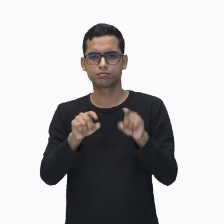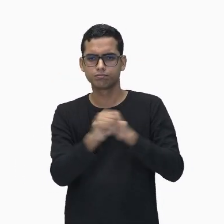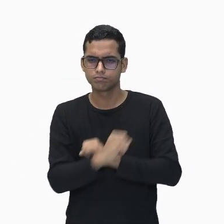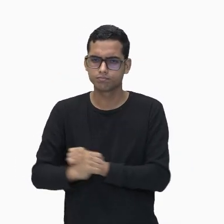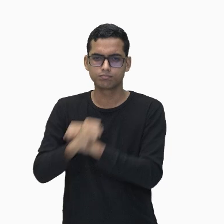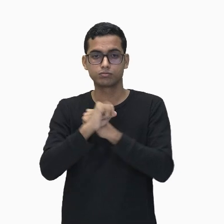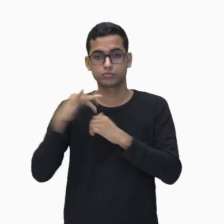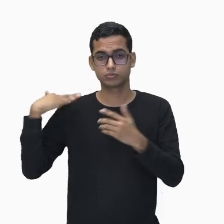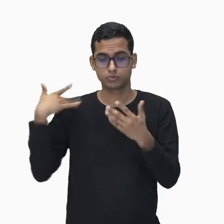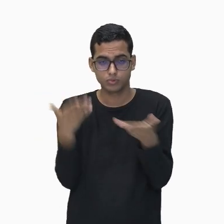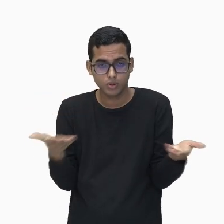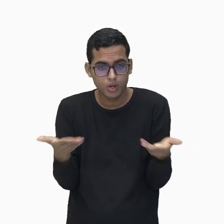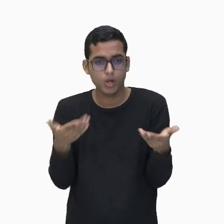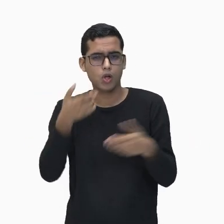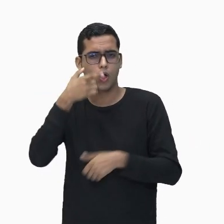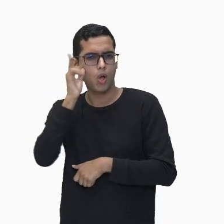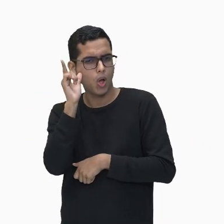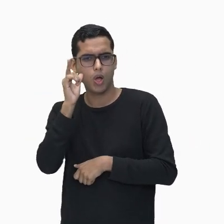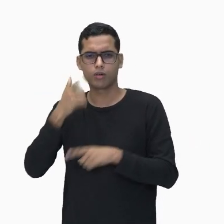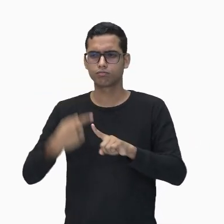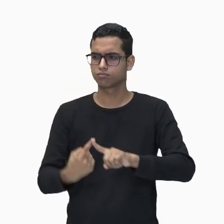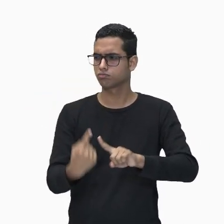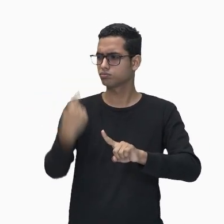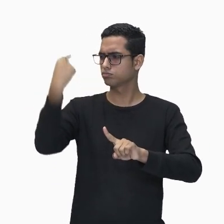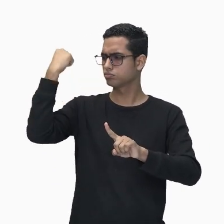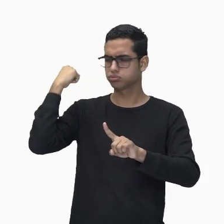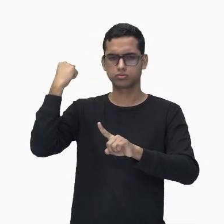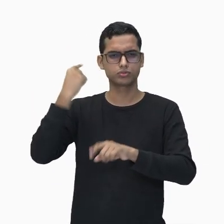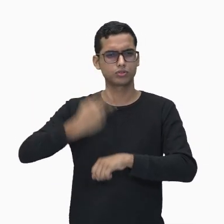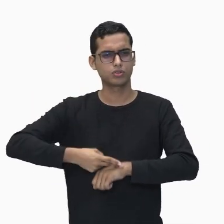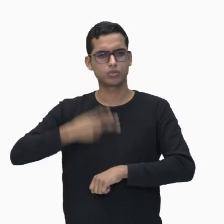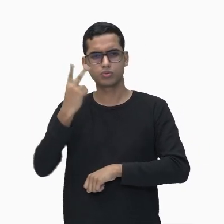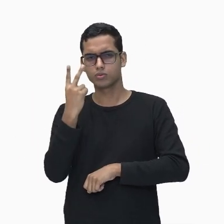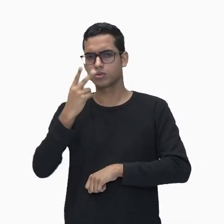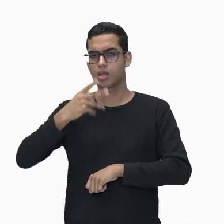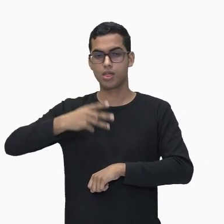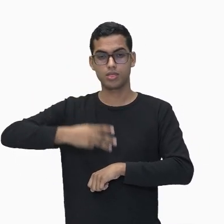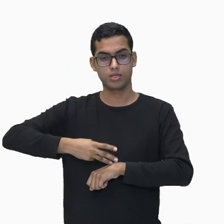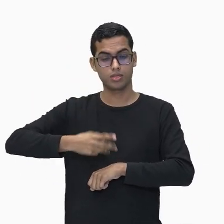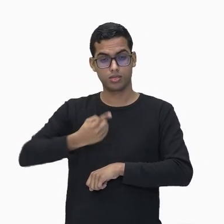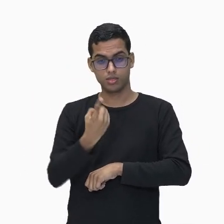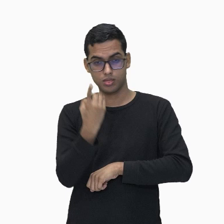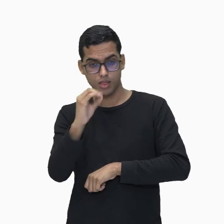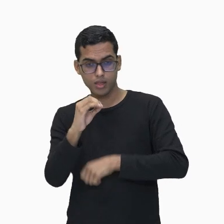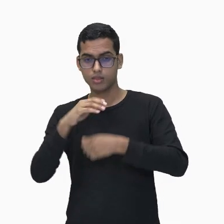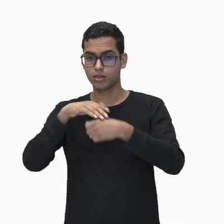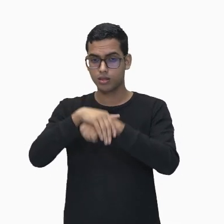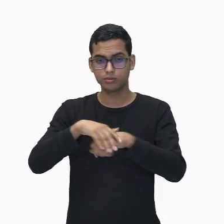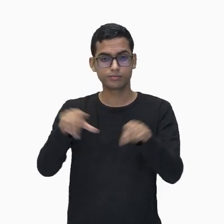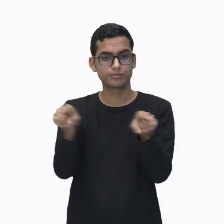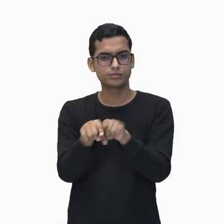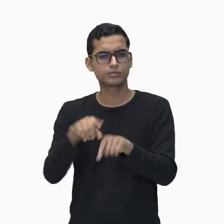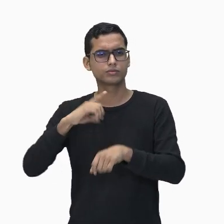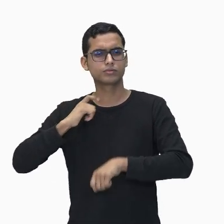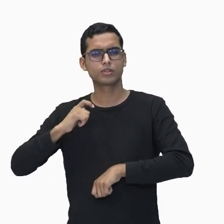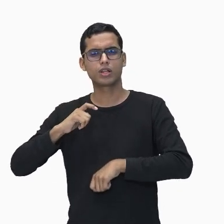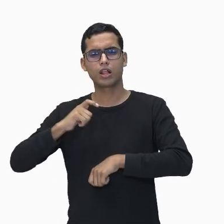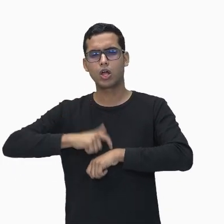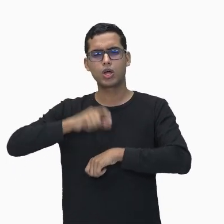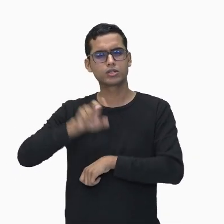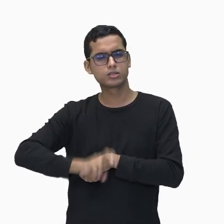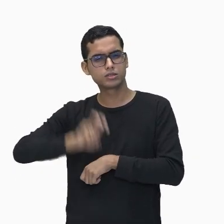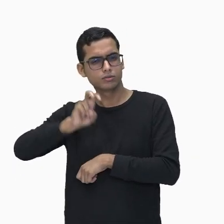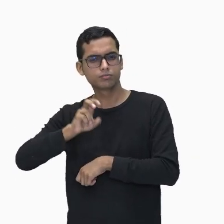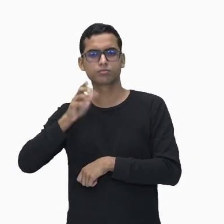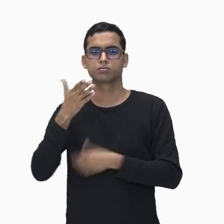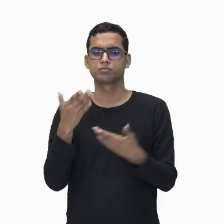desde hoje, desde ontem, desde as 2, desde as 10 da noite, desde as 5. Protege abaixo,